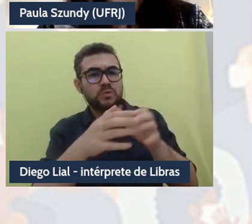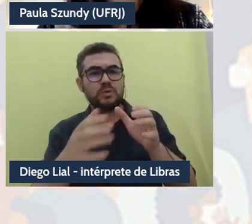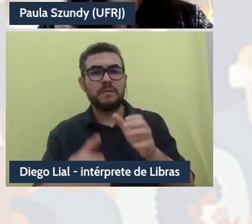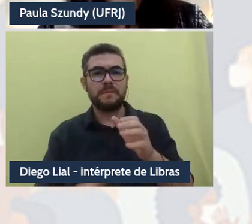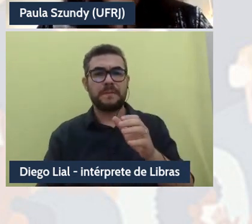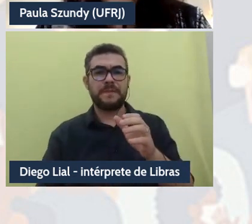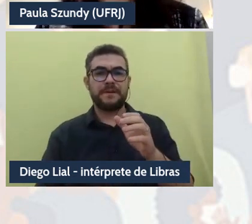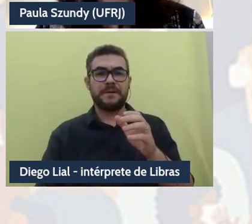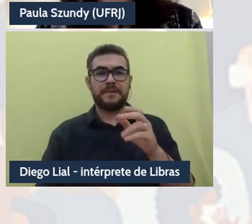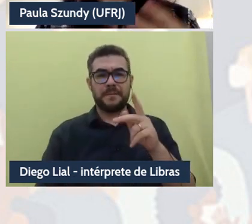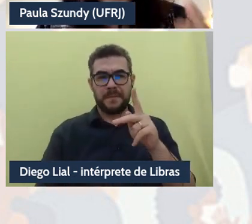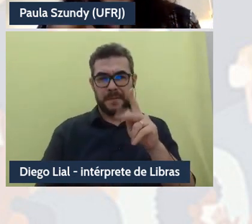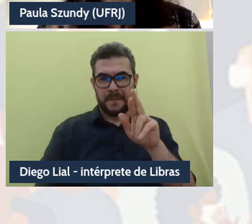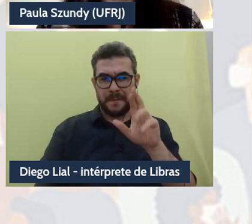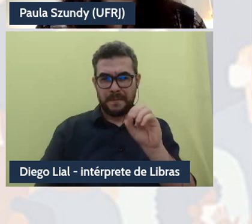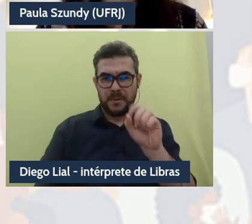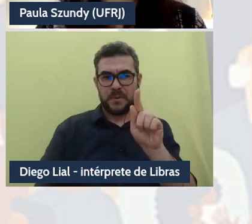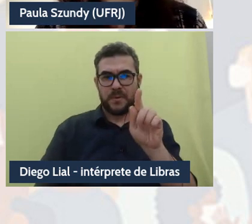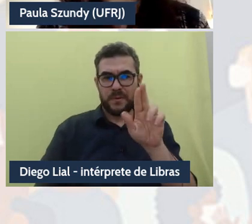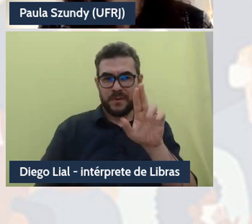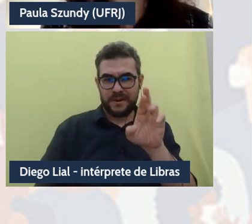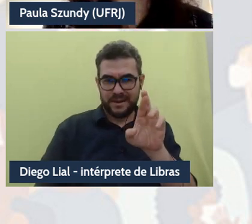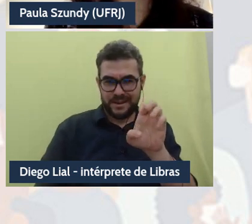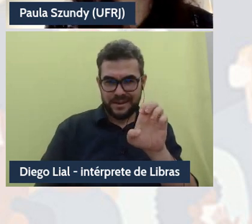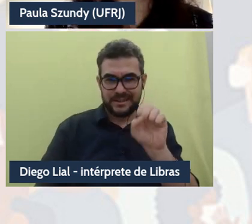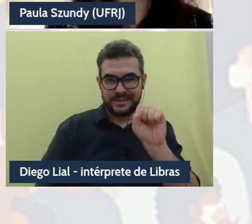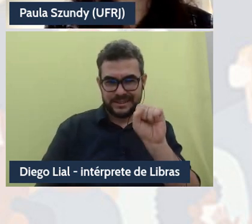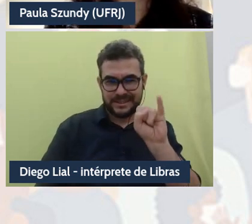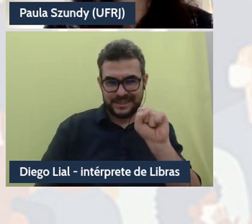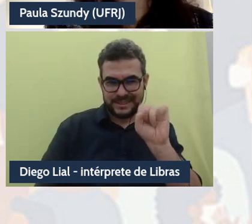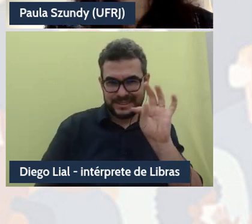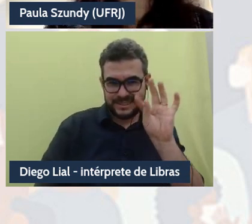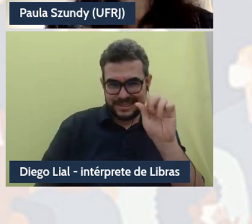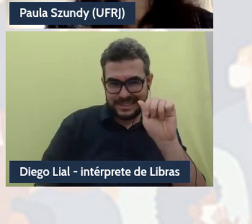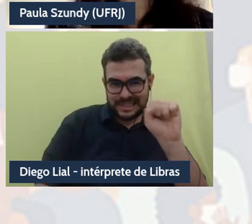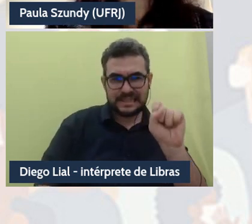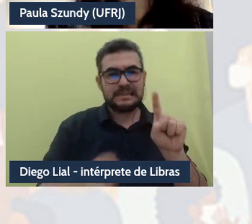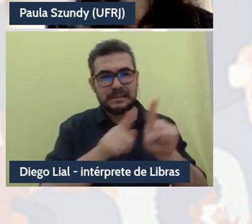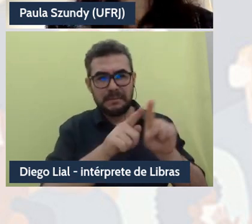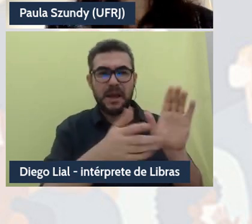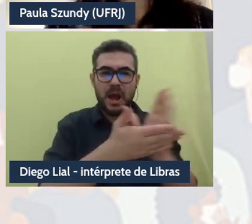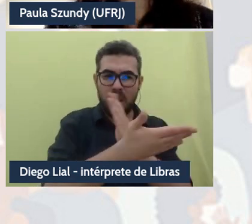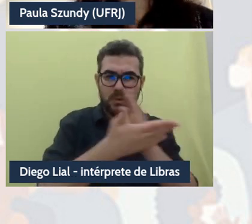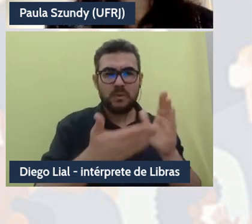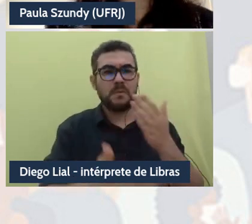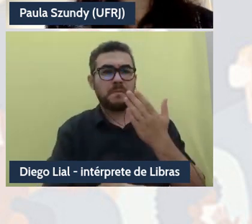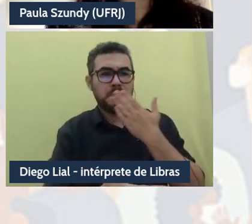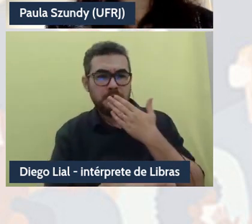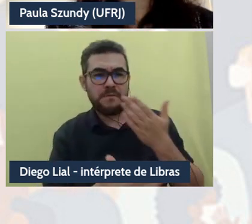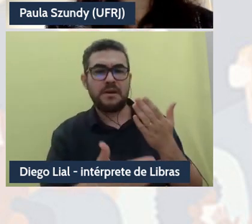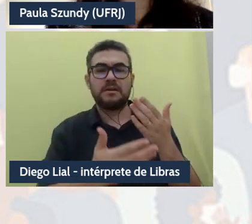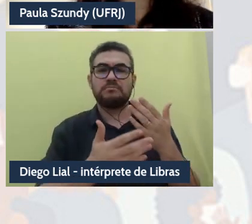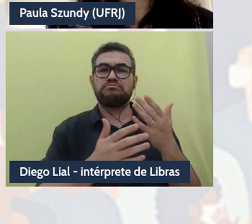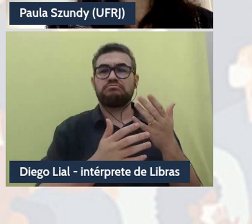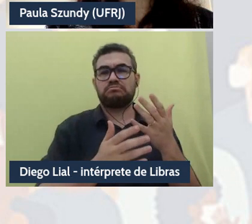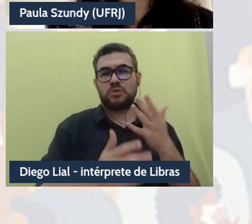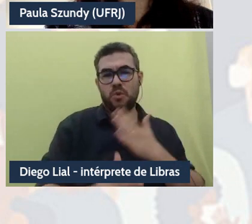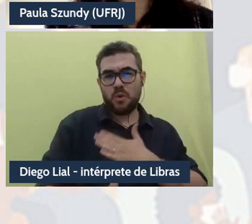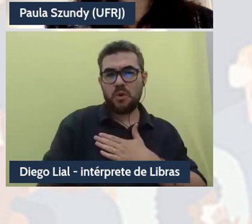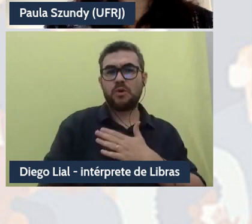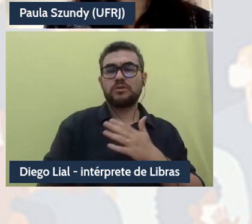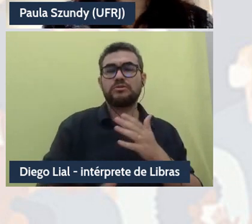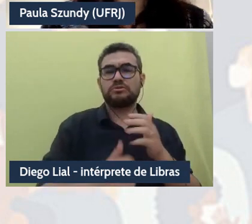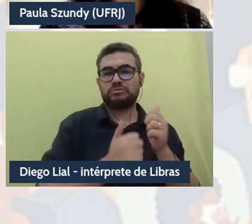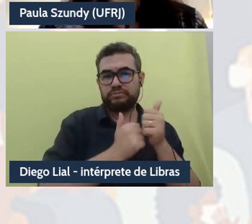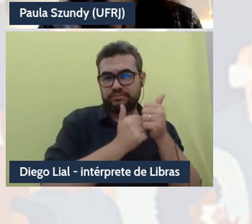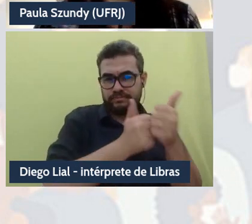das pautas progressivas para torná-las mercadorias e tal, né? A gente viu esse